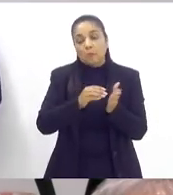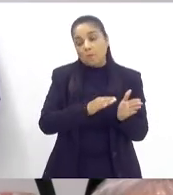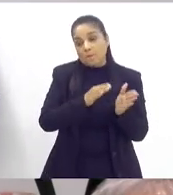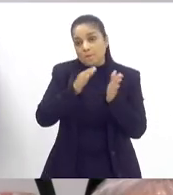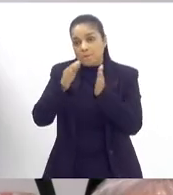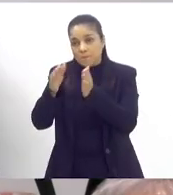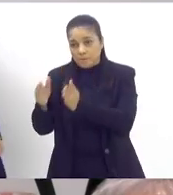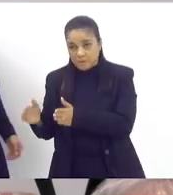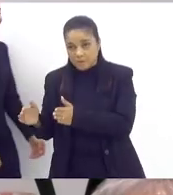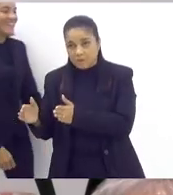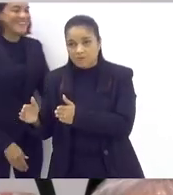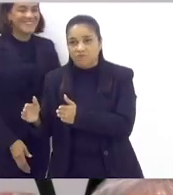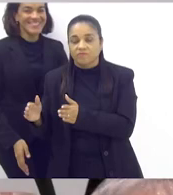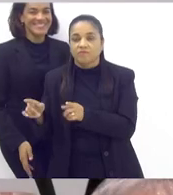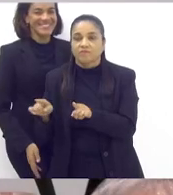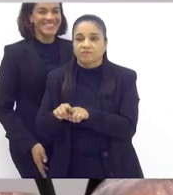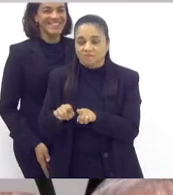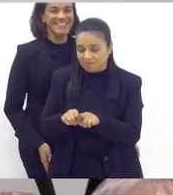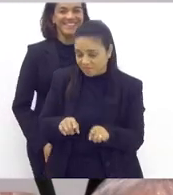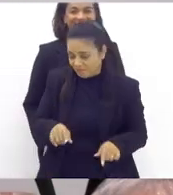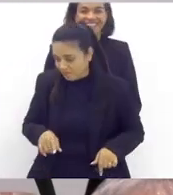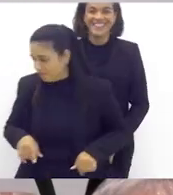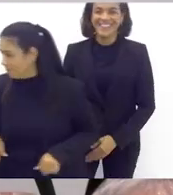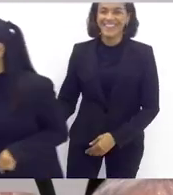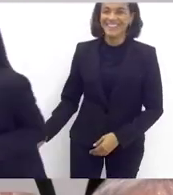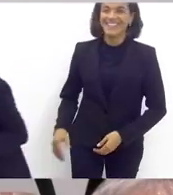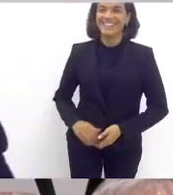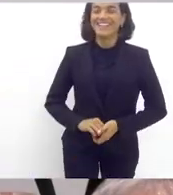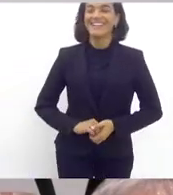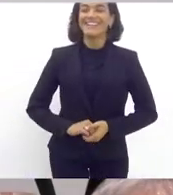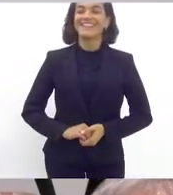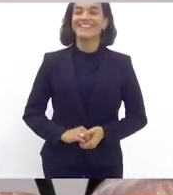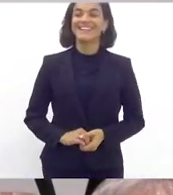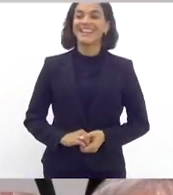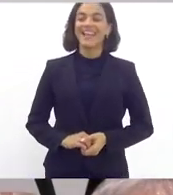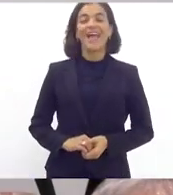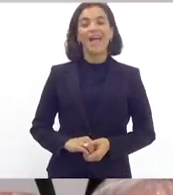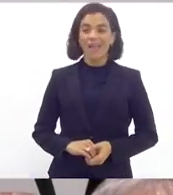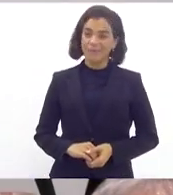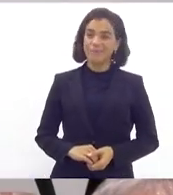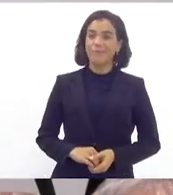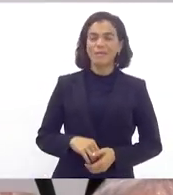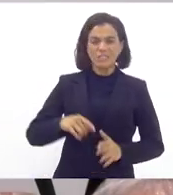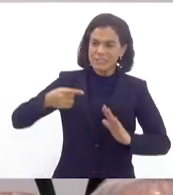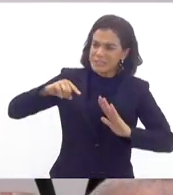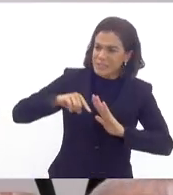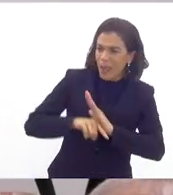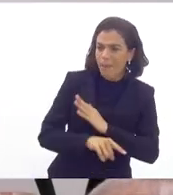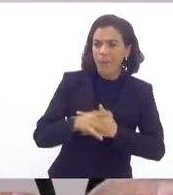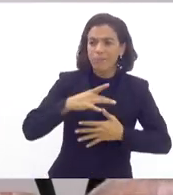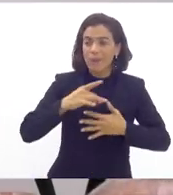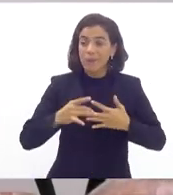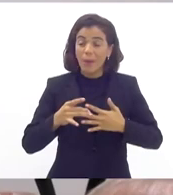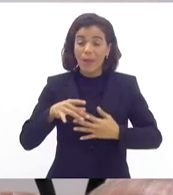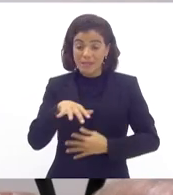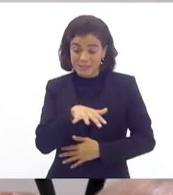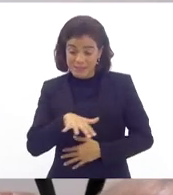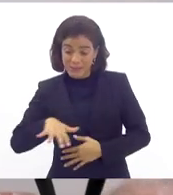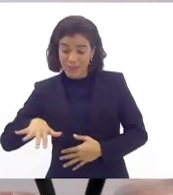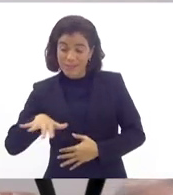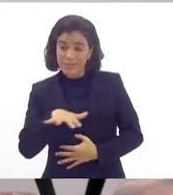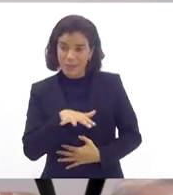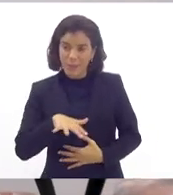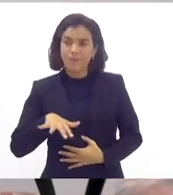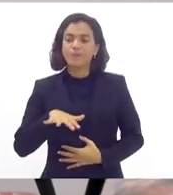os profissionais liberais no Brasil sempre tiveram um regime diferenciado, e isso é um ponto também a ser aprofundado. Então, essas questões, a pergunta